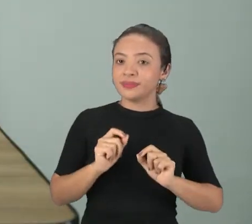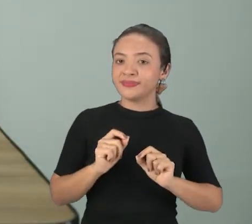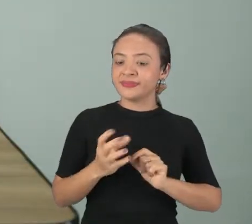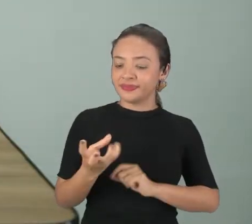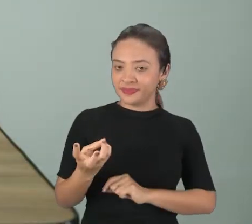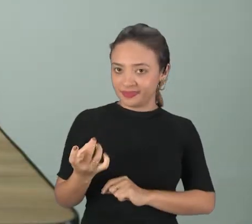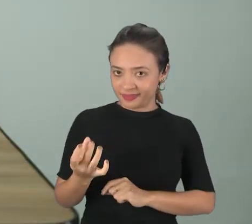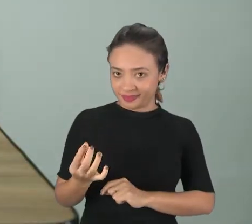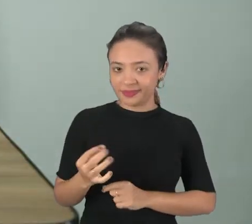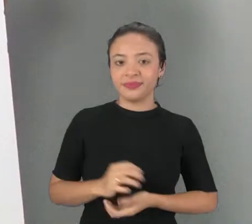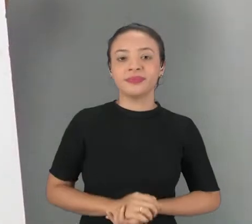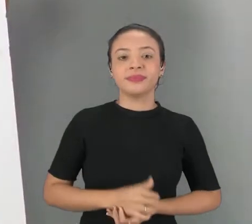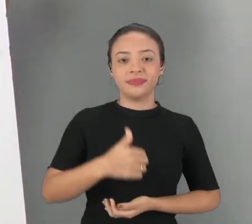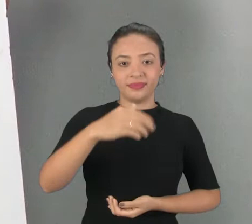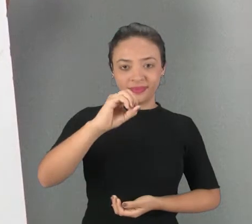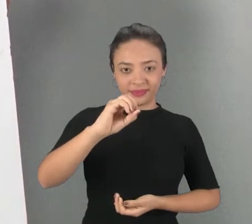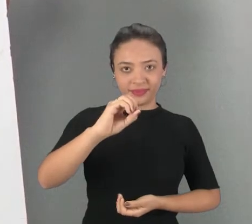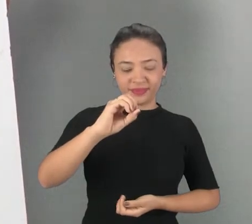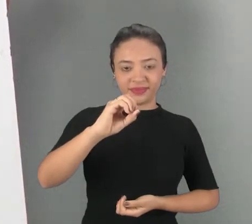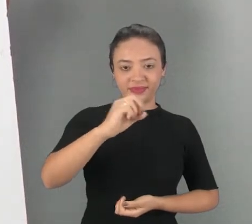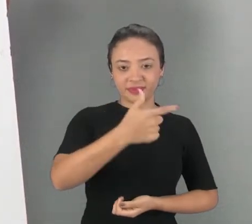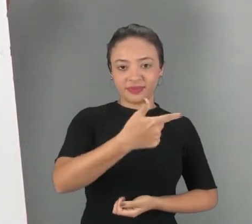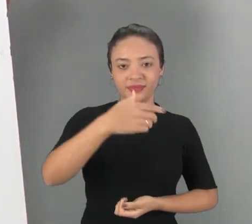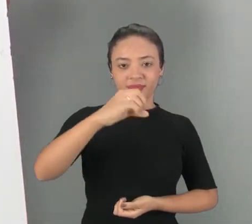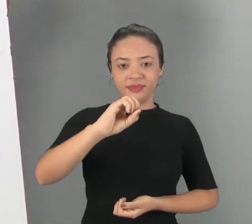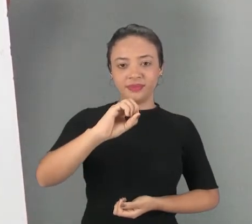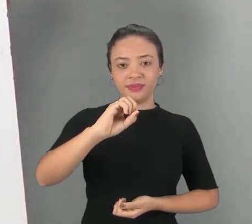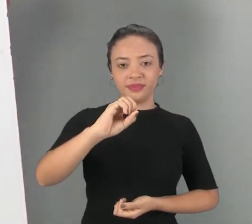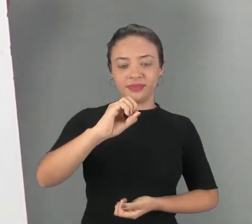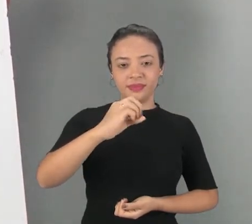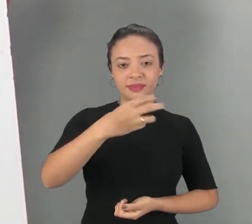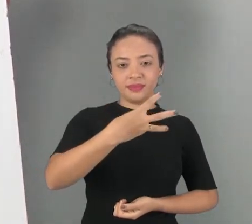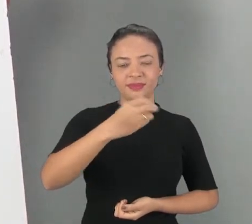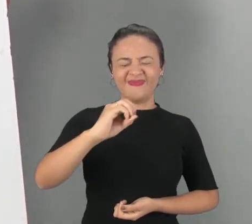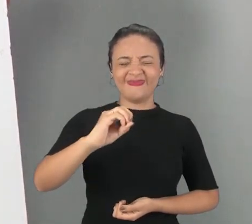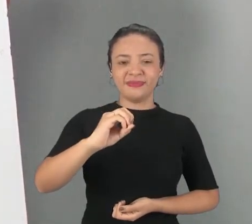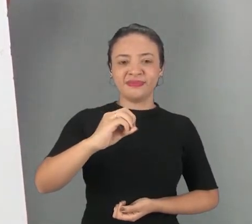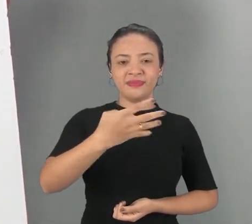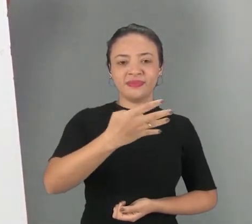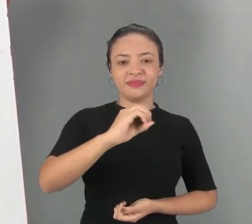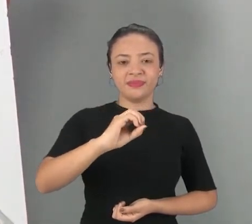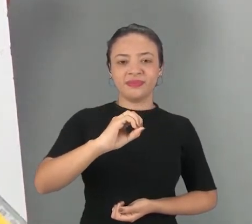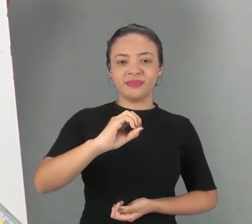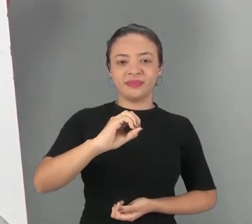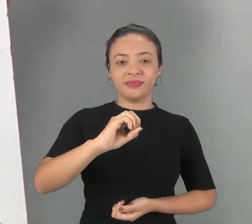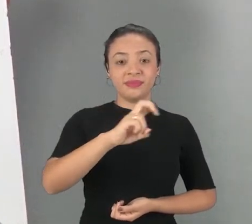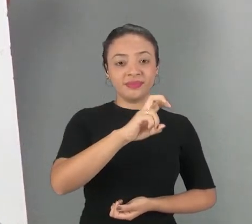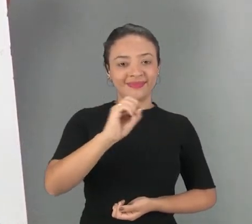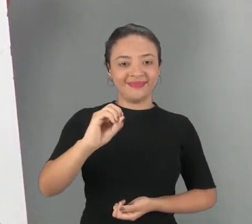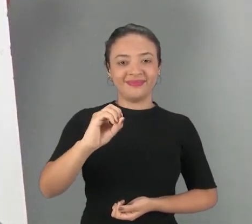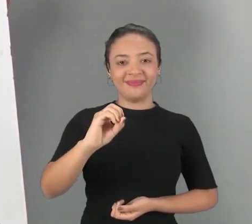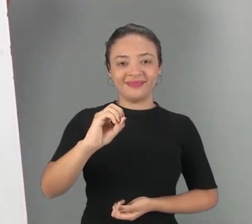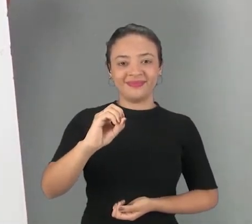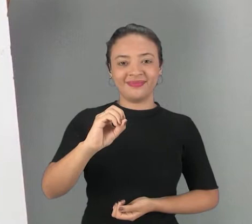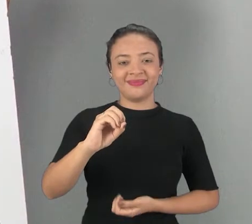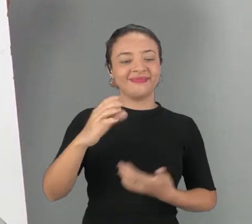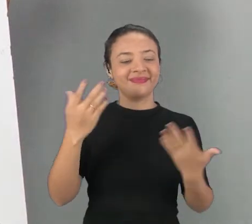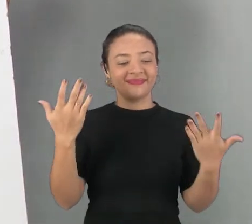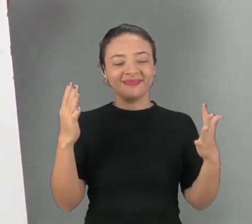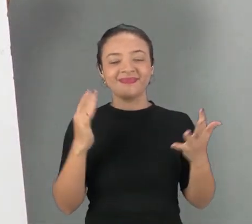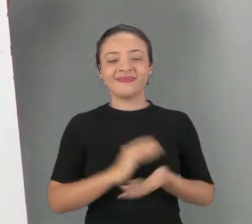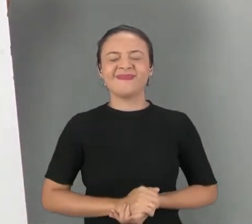agora a contagem 10 20 30 40 50